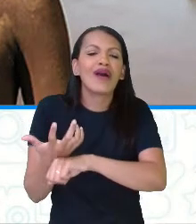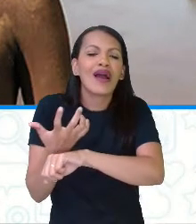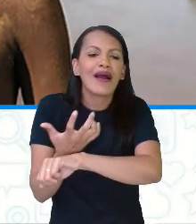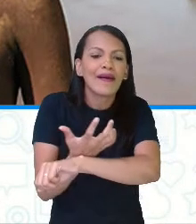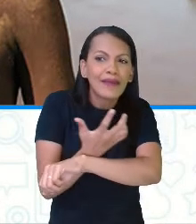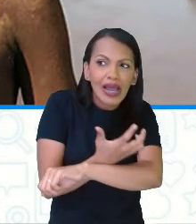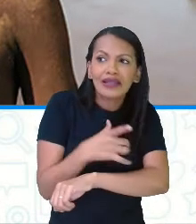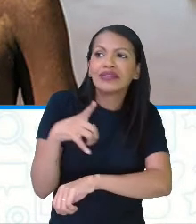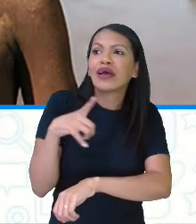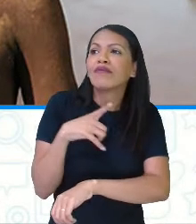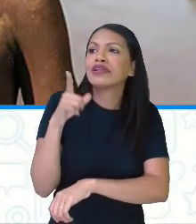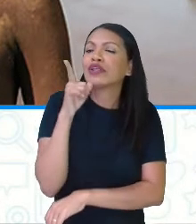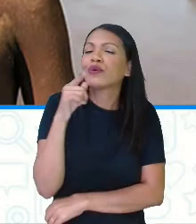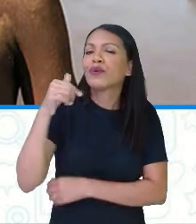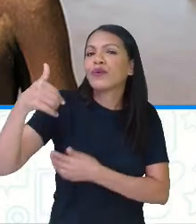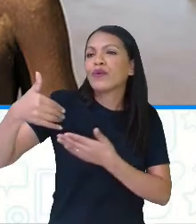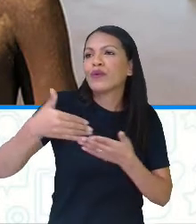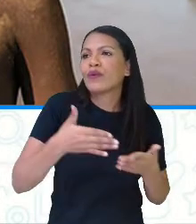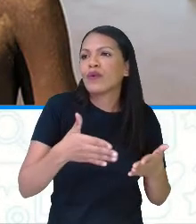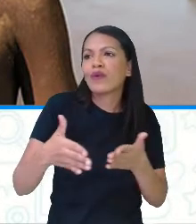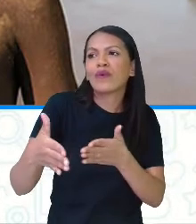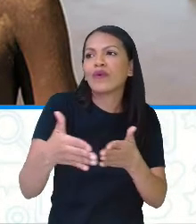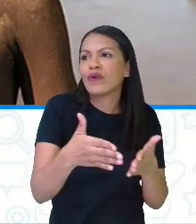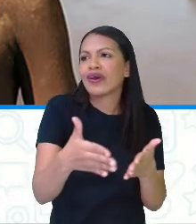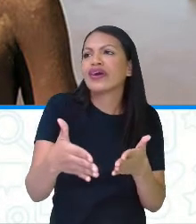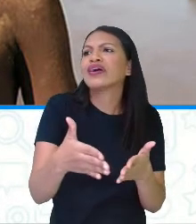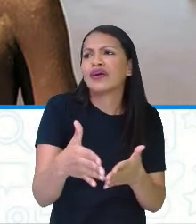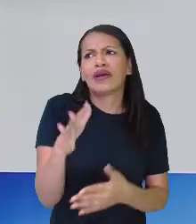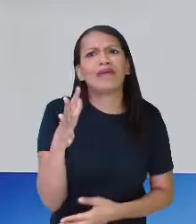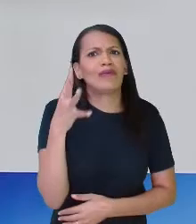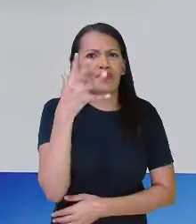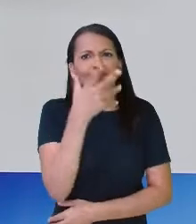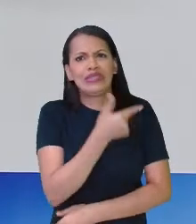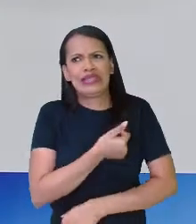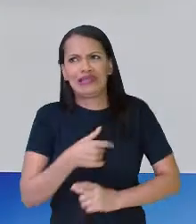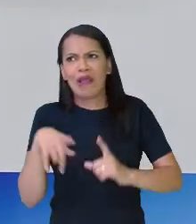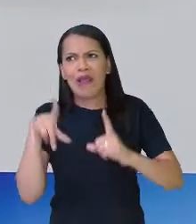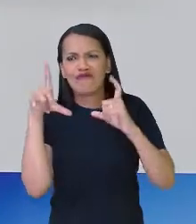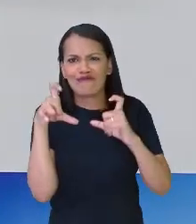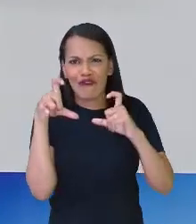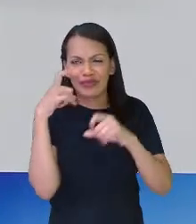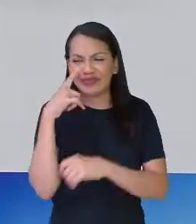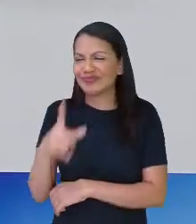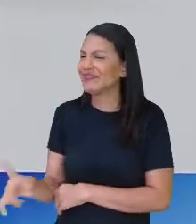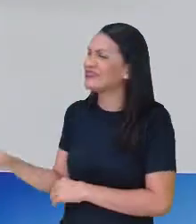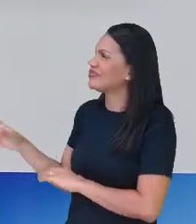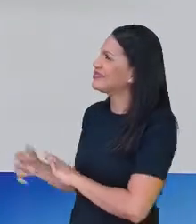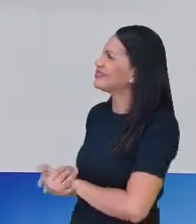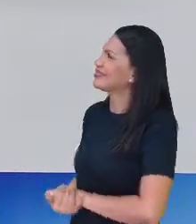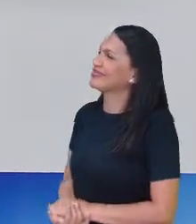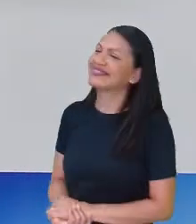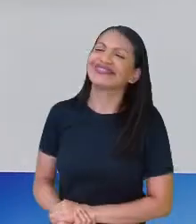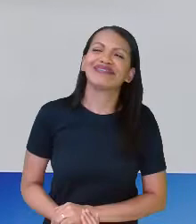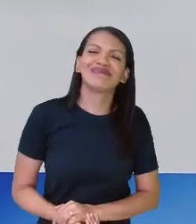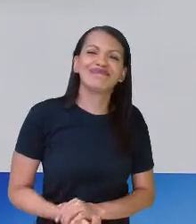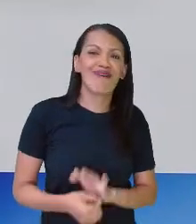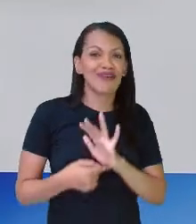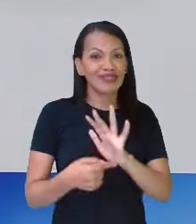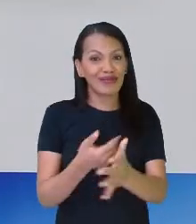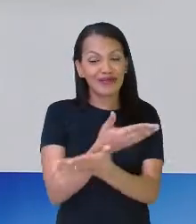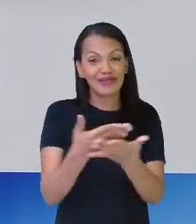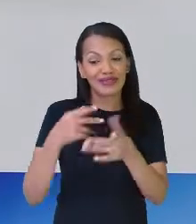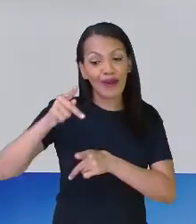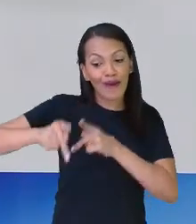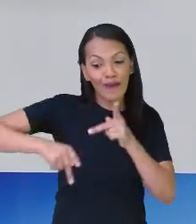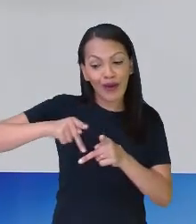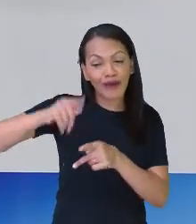corre um rio. Eu acho que é um rio ou um riacho. Muito bonita essa foto. Então, Eu trouxe esse daqui para a gente ilustrar um pouquinho sobre os